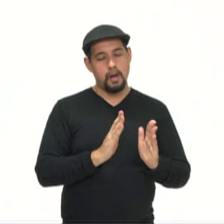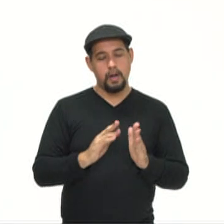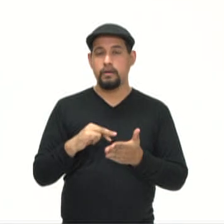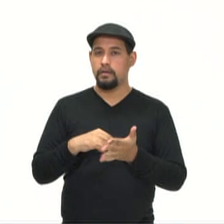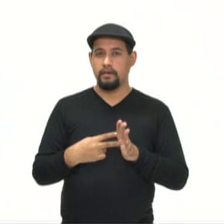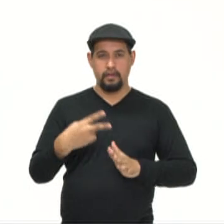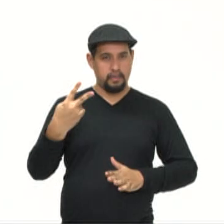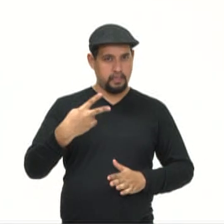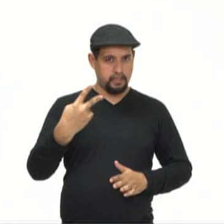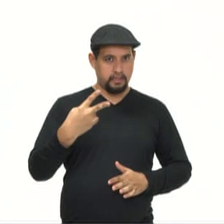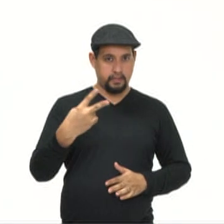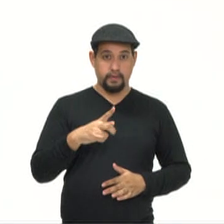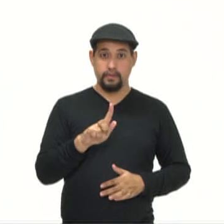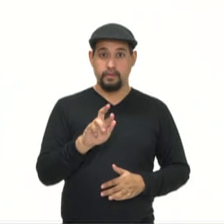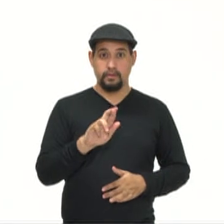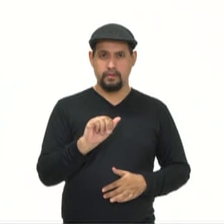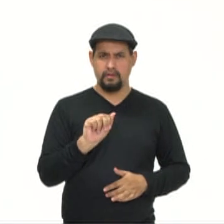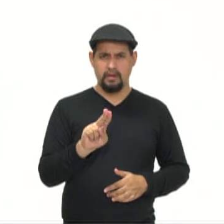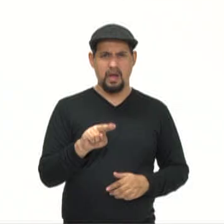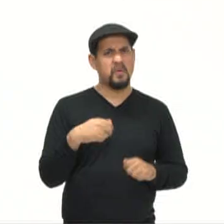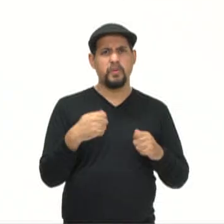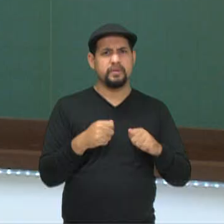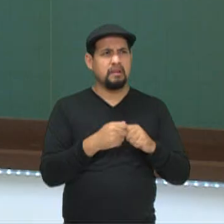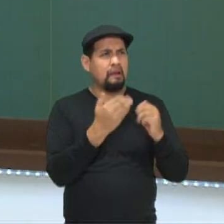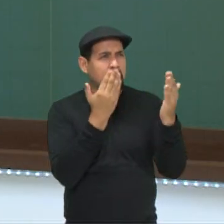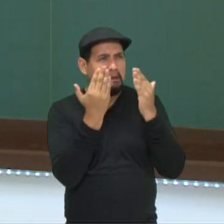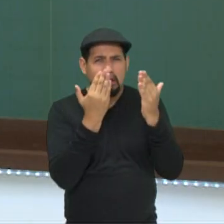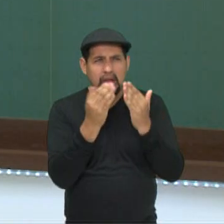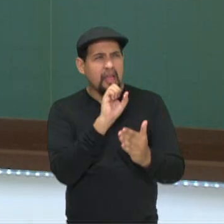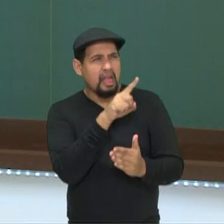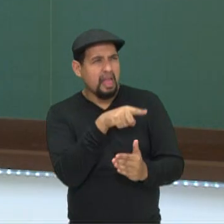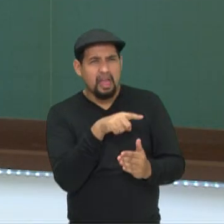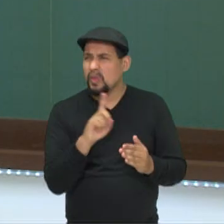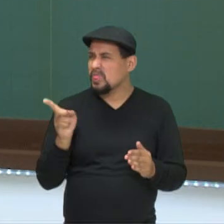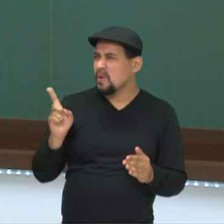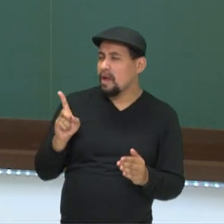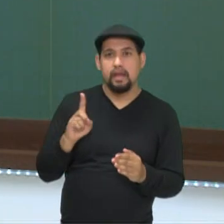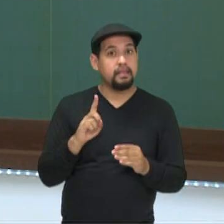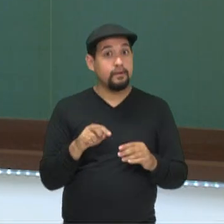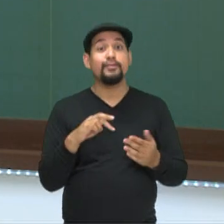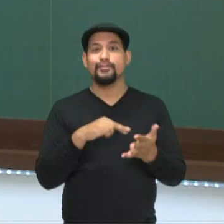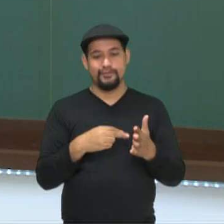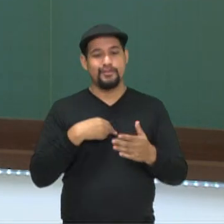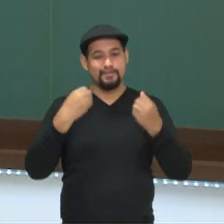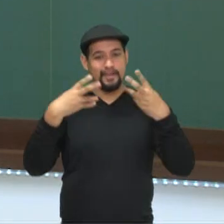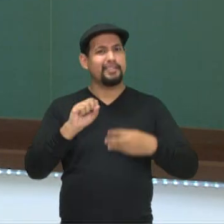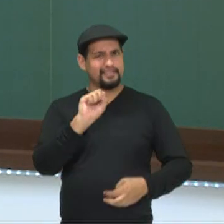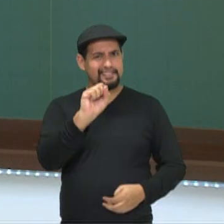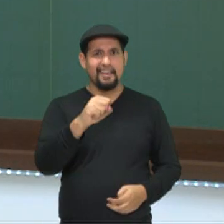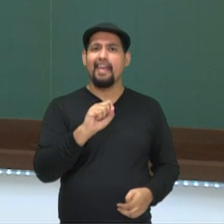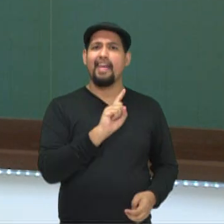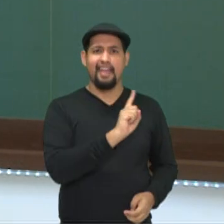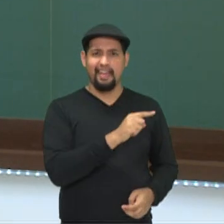grau. Então, não é para você analisar se é ou se não é. Estou te dizendo que é equação do segundo grau.